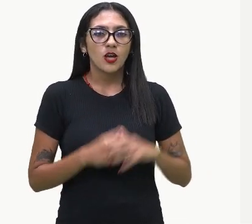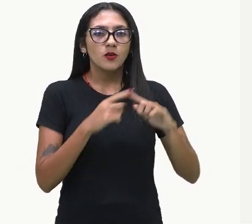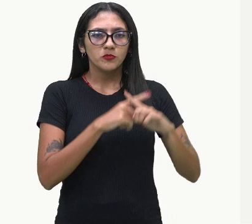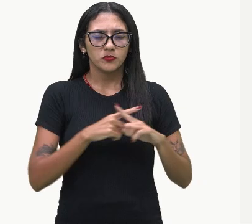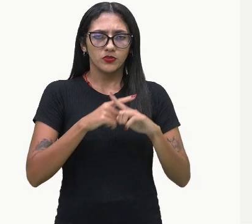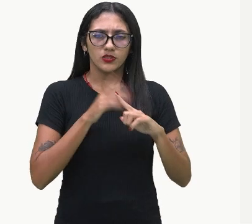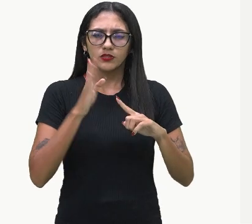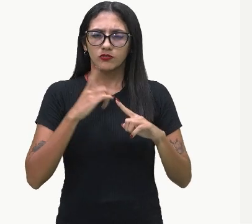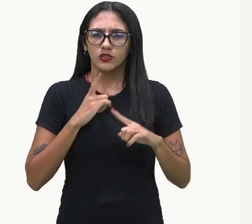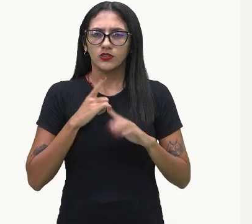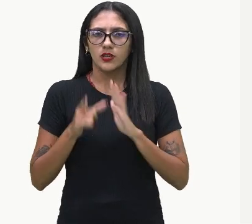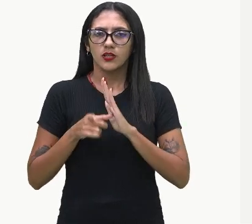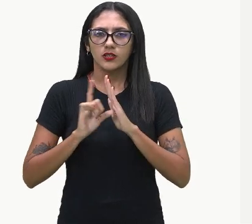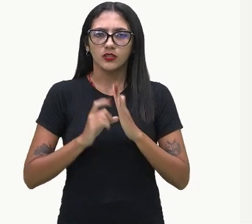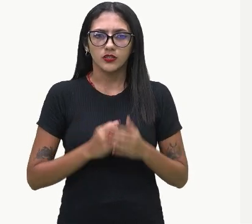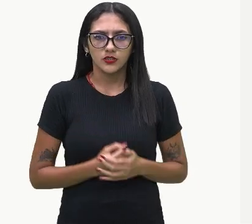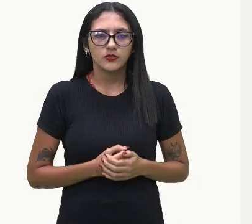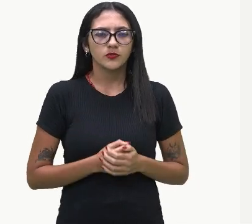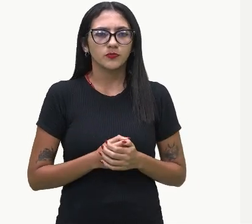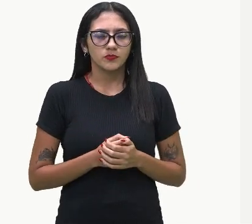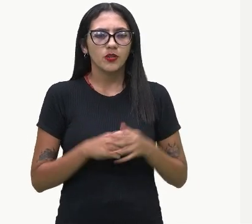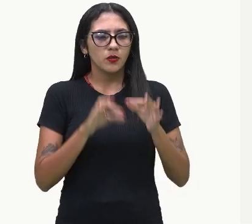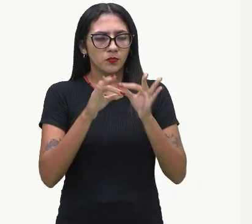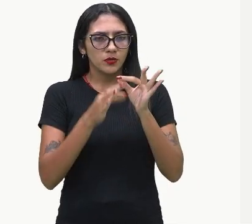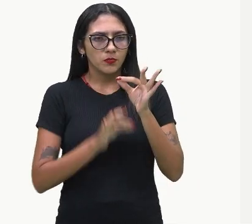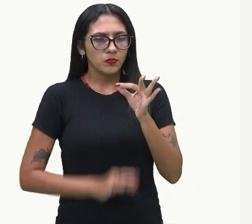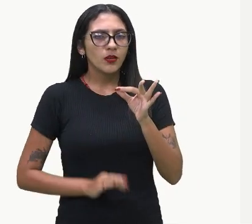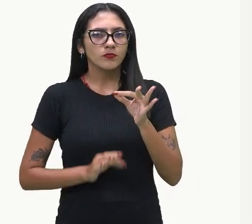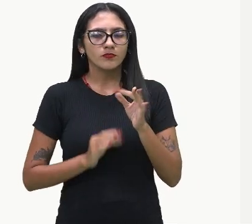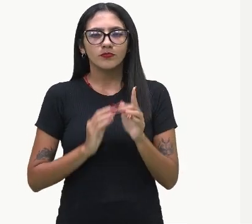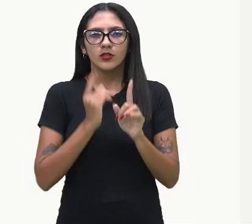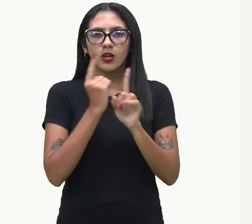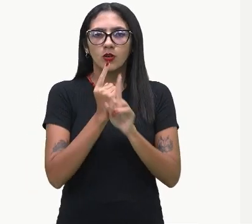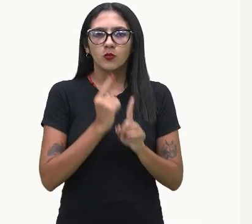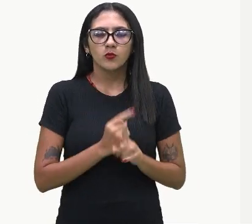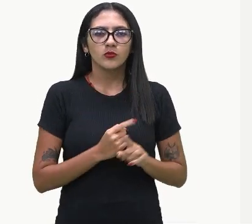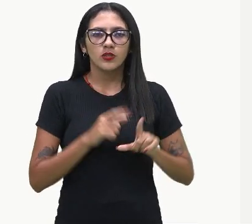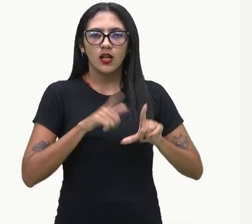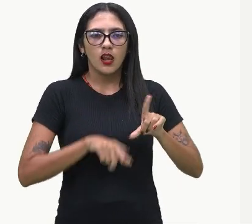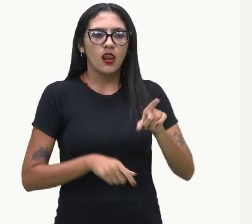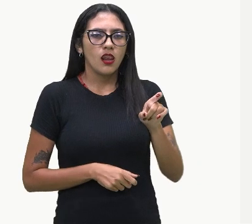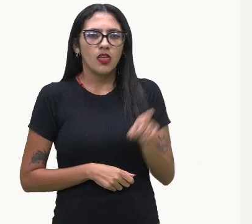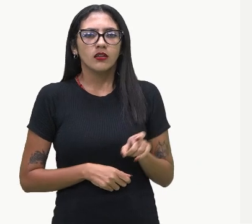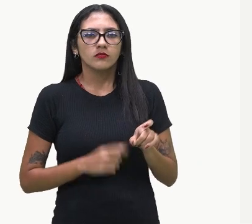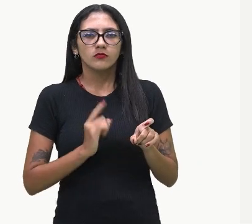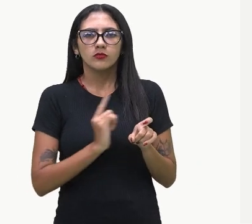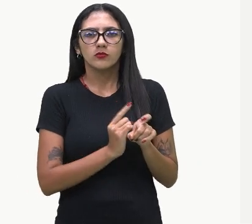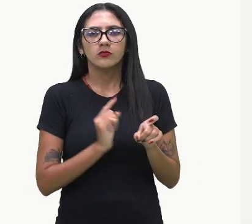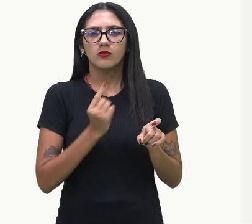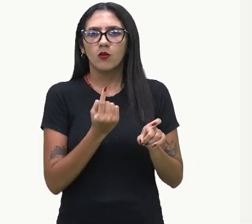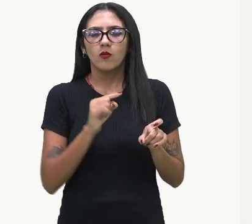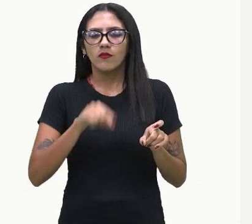gente realizou, todo o cálculozinho que a gente fez agora há pouco, e chegamos no nosso resultado